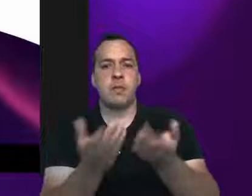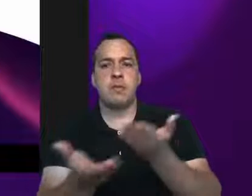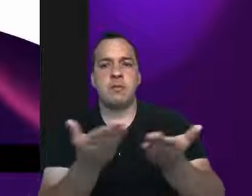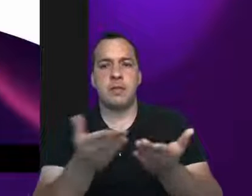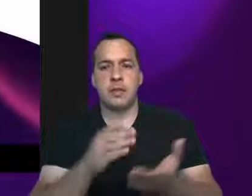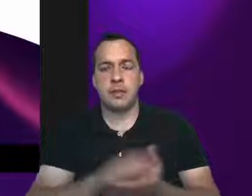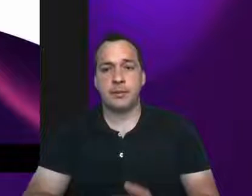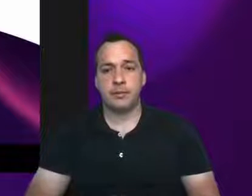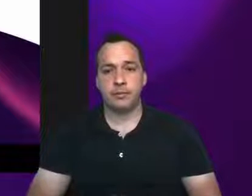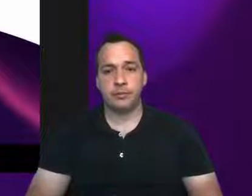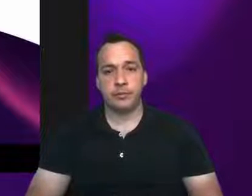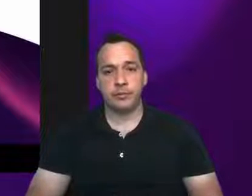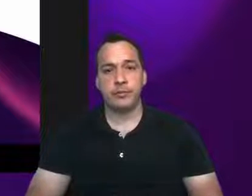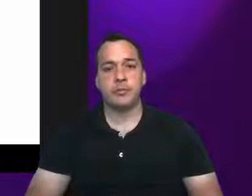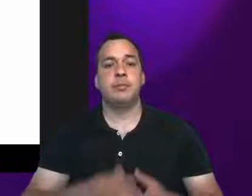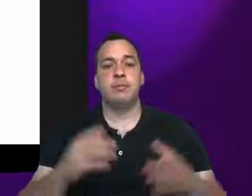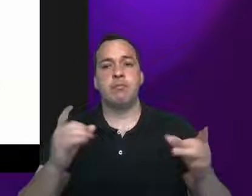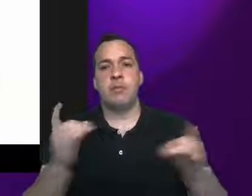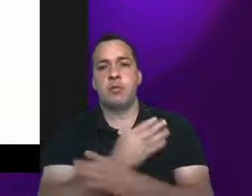Não está bem estudado.